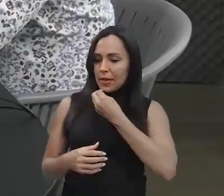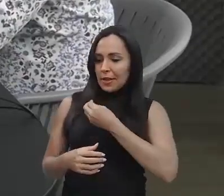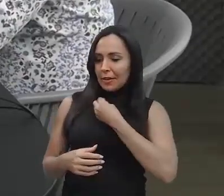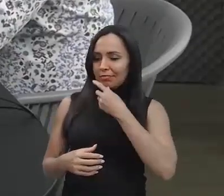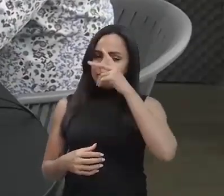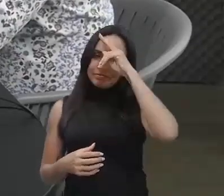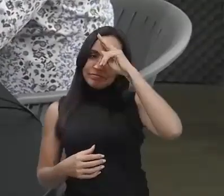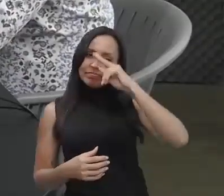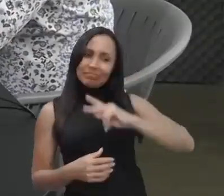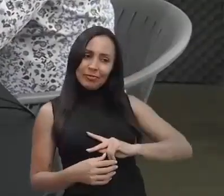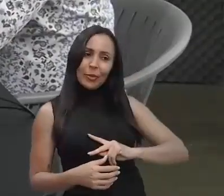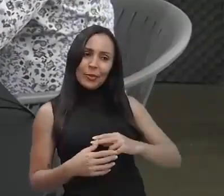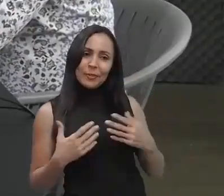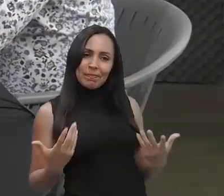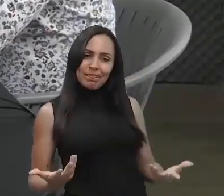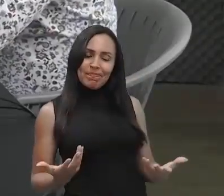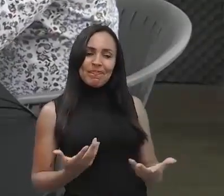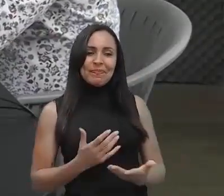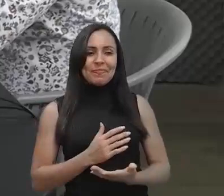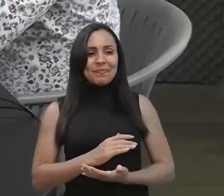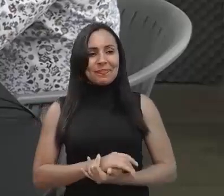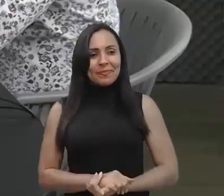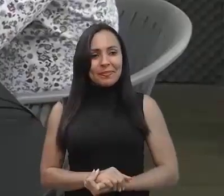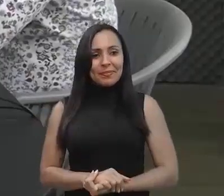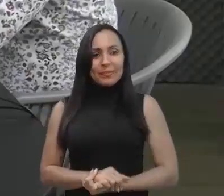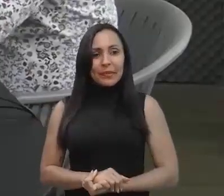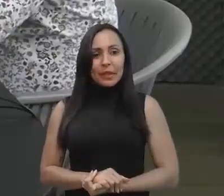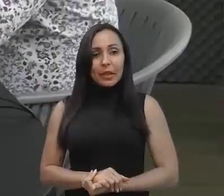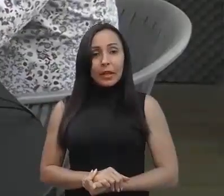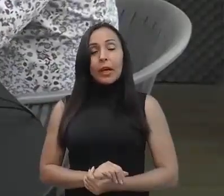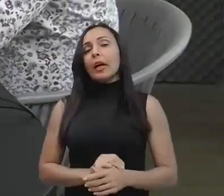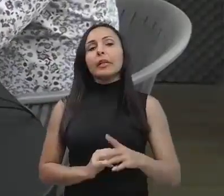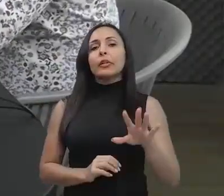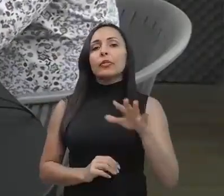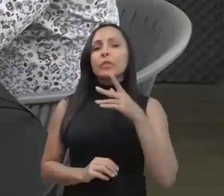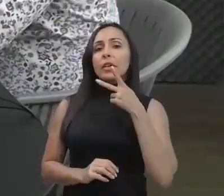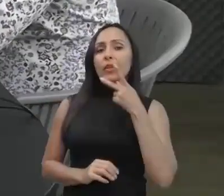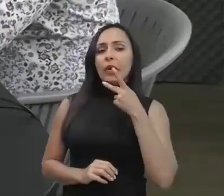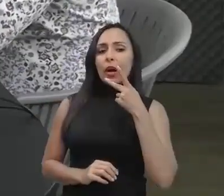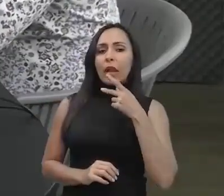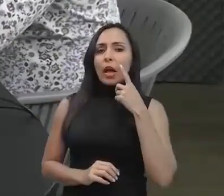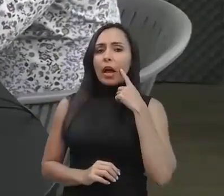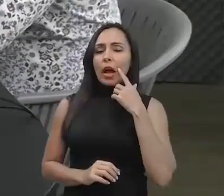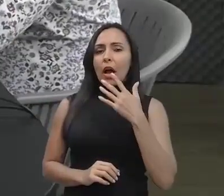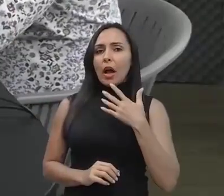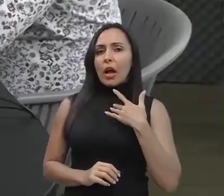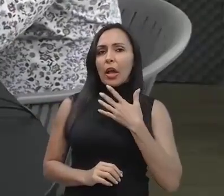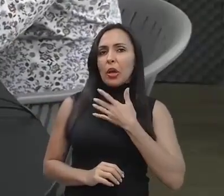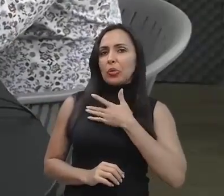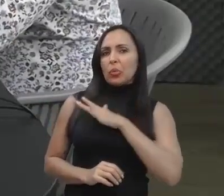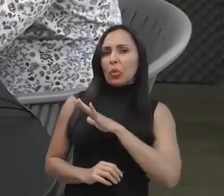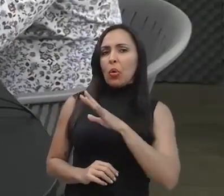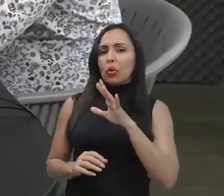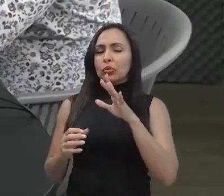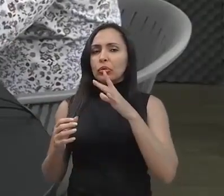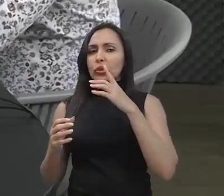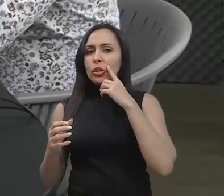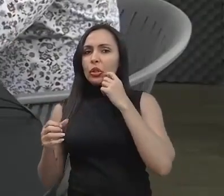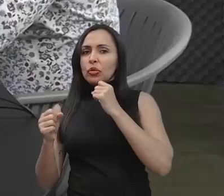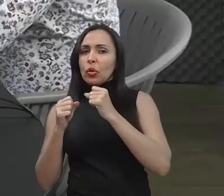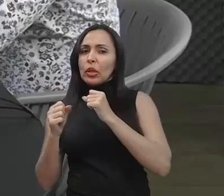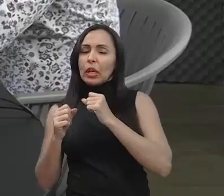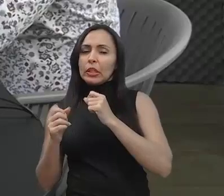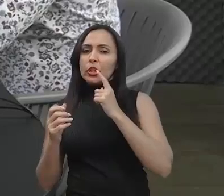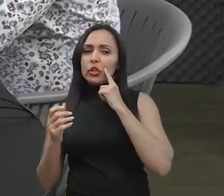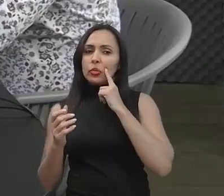vida pessoal assim gente Uhum agora Carina é engraçado você fala assim né Ah mas eu não não gosto tanto do desse jornalismo de de jornal né